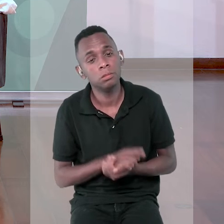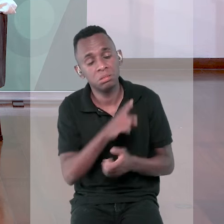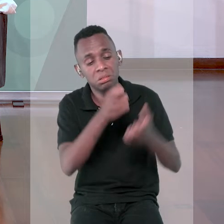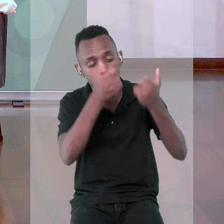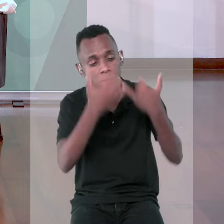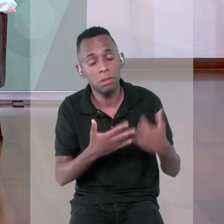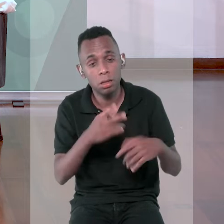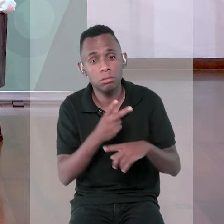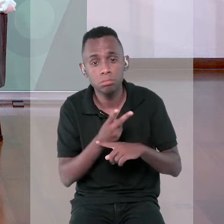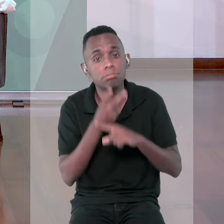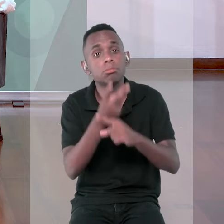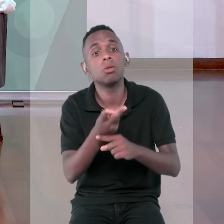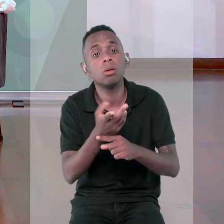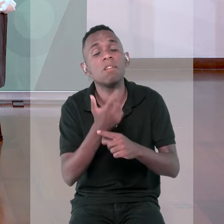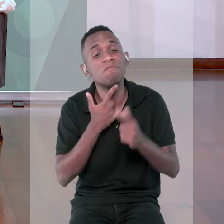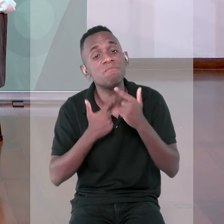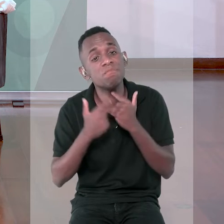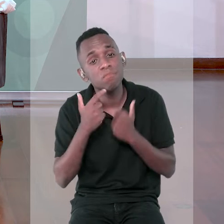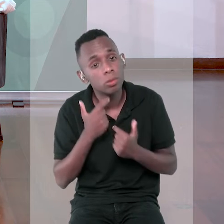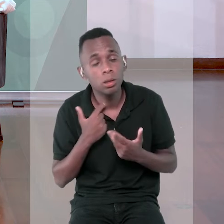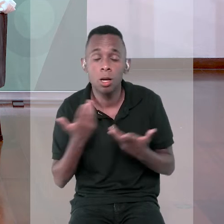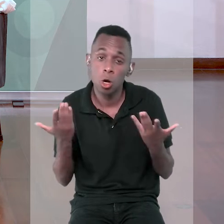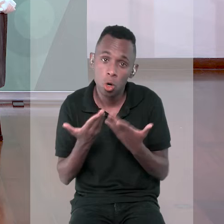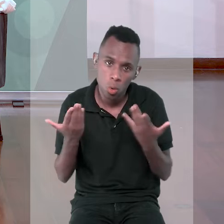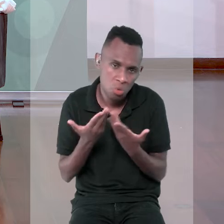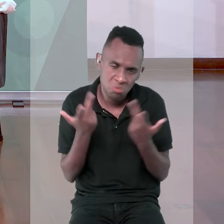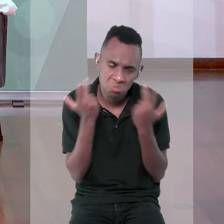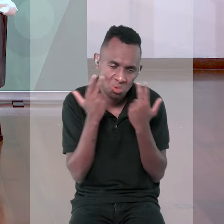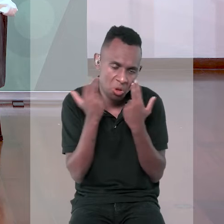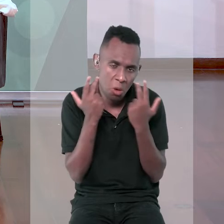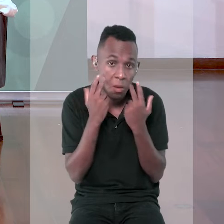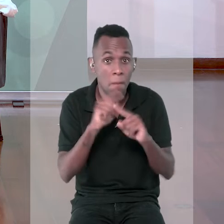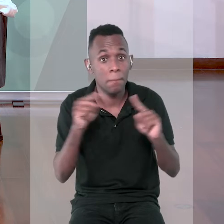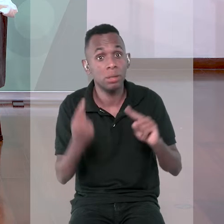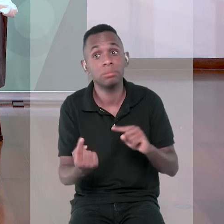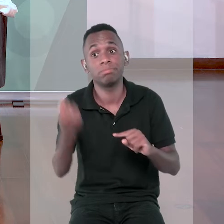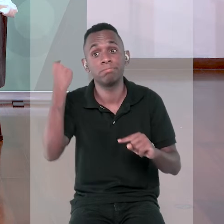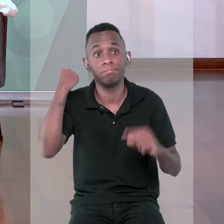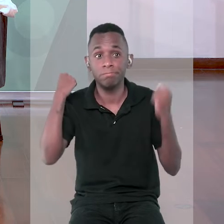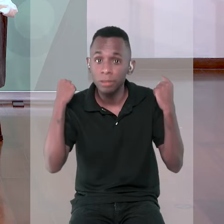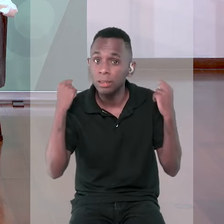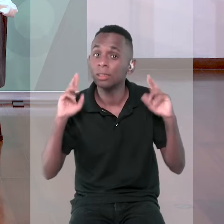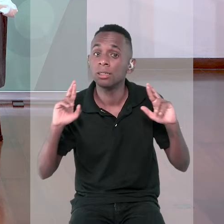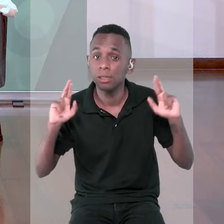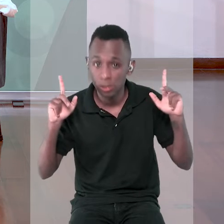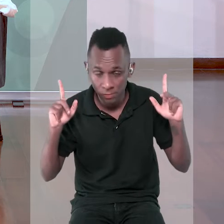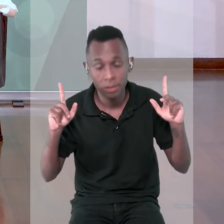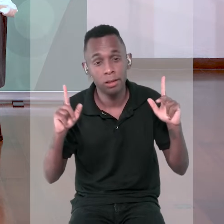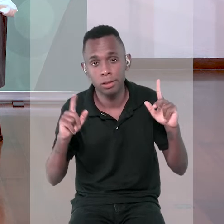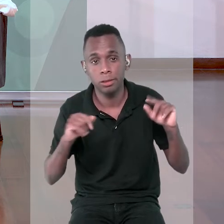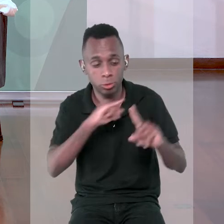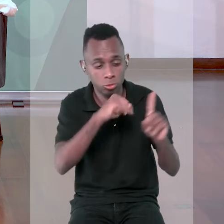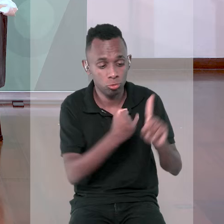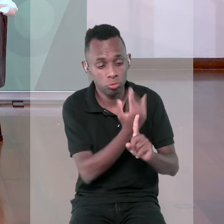fala do seguir a vocação, que hoje é uma coisa super comum, mas naquela época, na Idade Média, para Joana